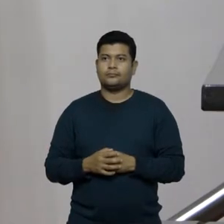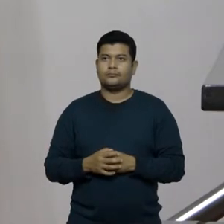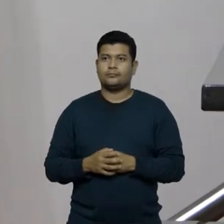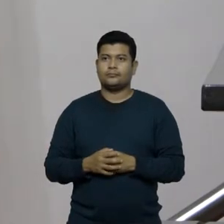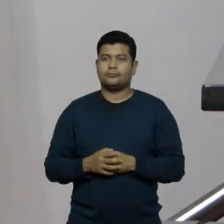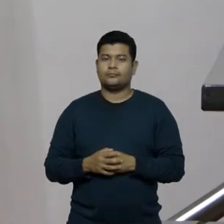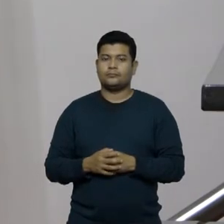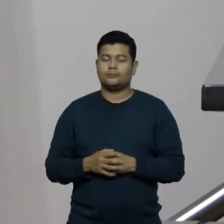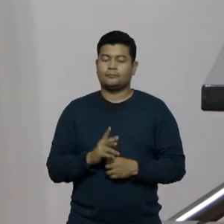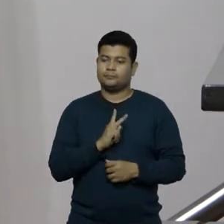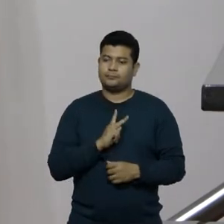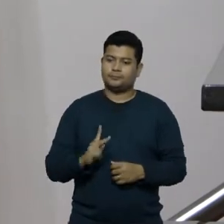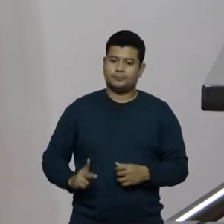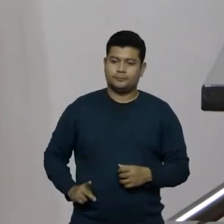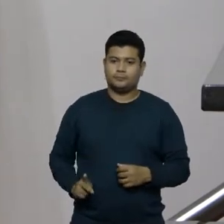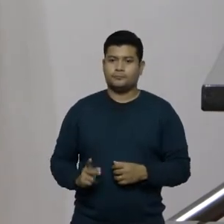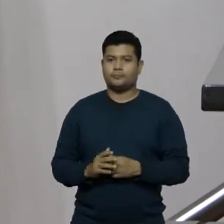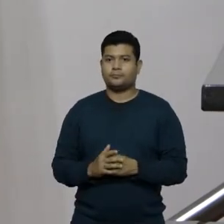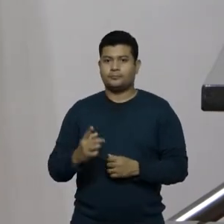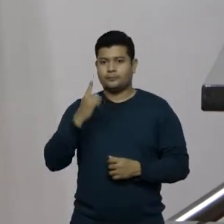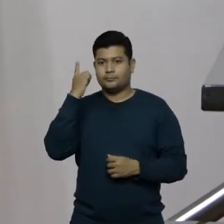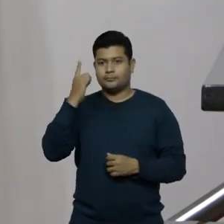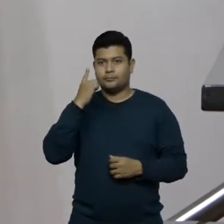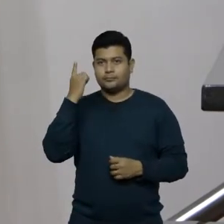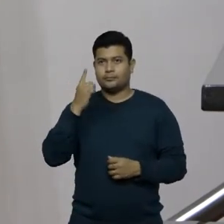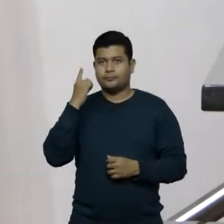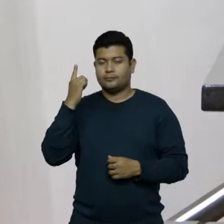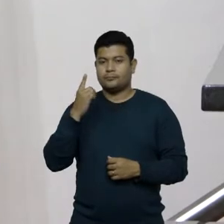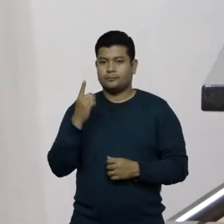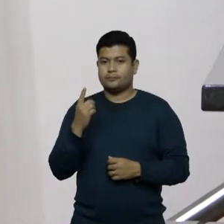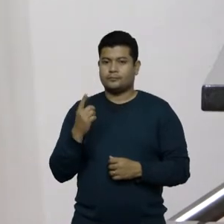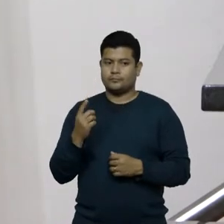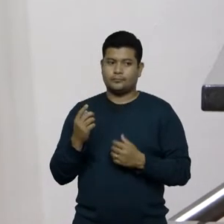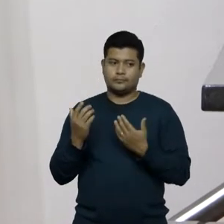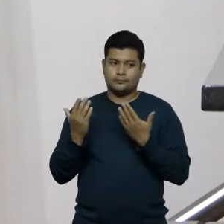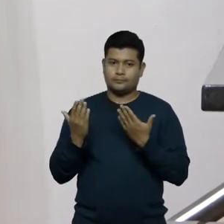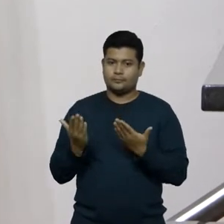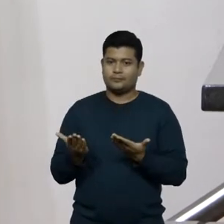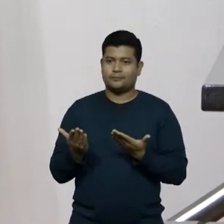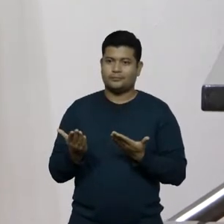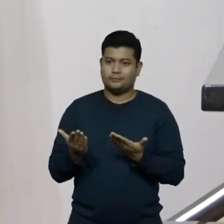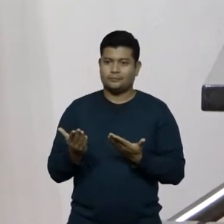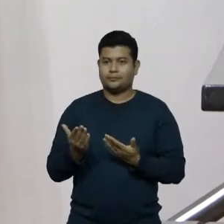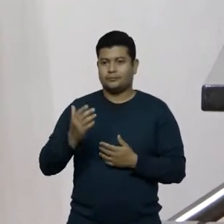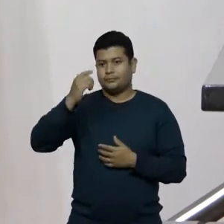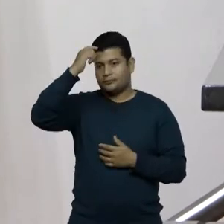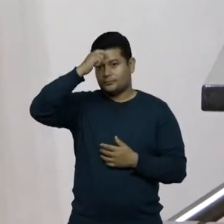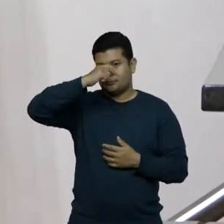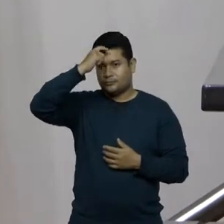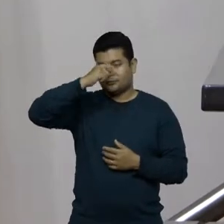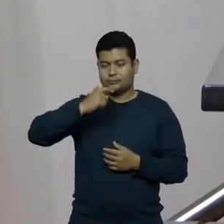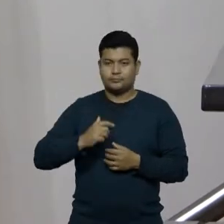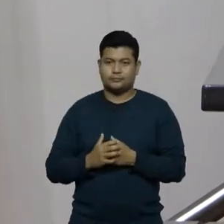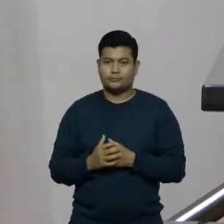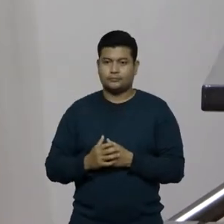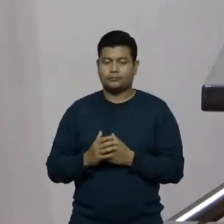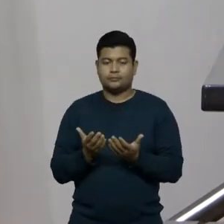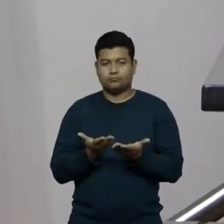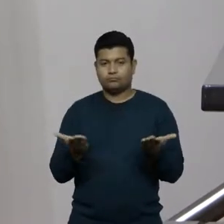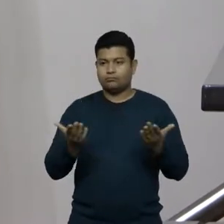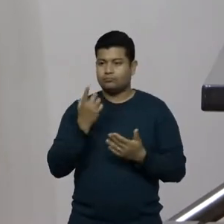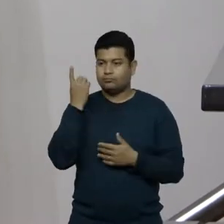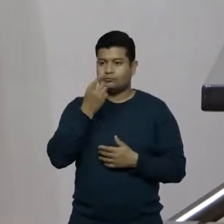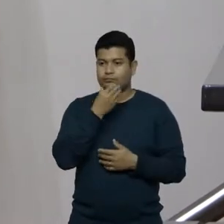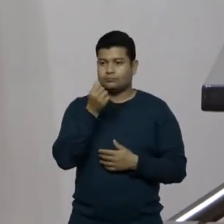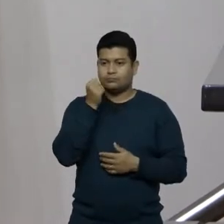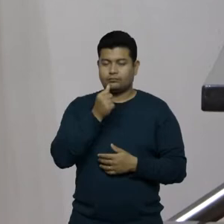o show Presidente Deputado Mauricio eskudlark senhores deputados antes de